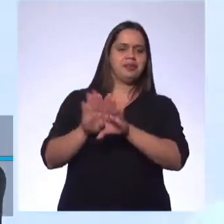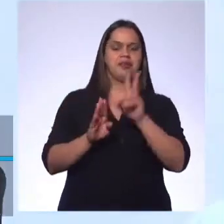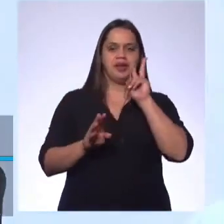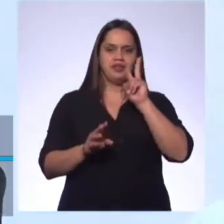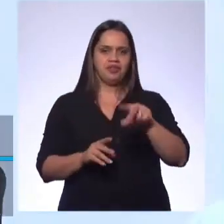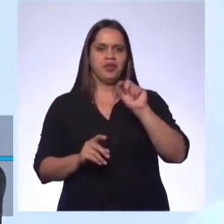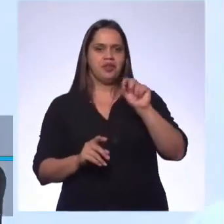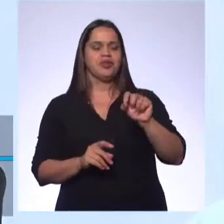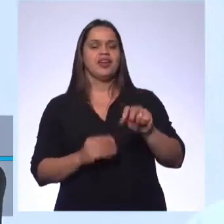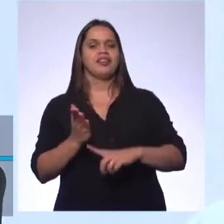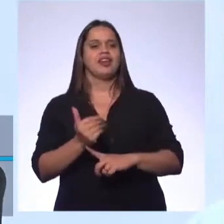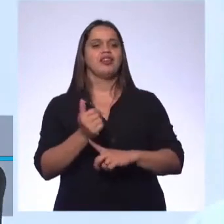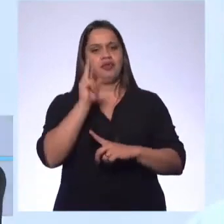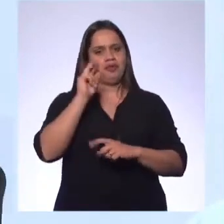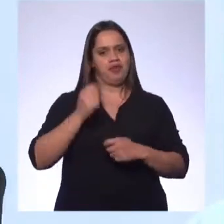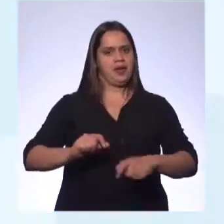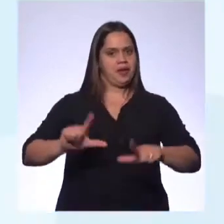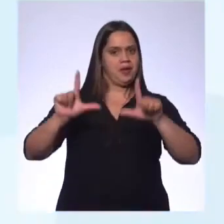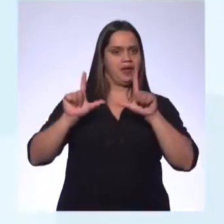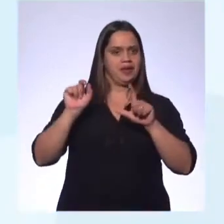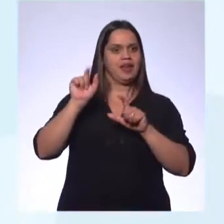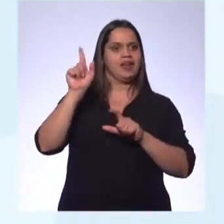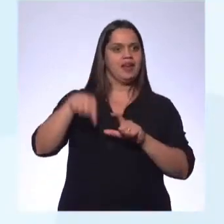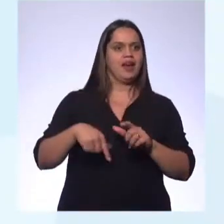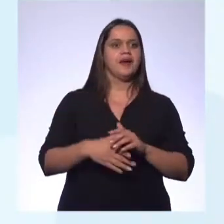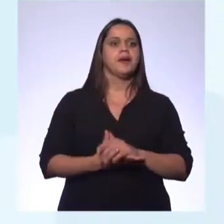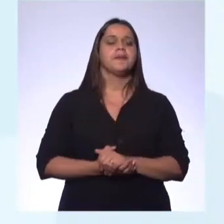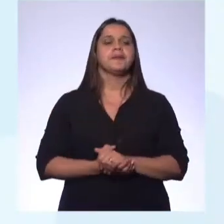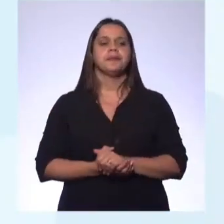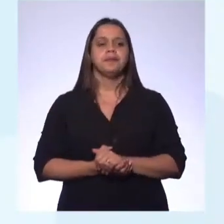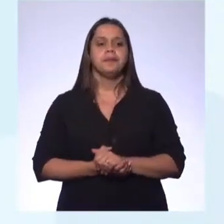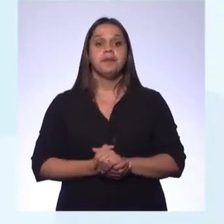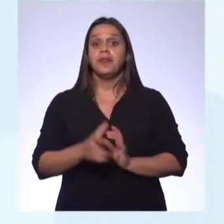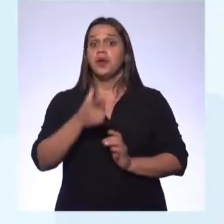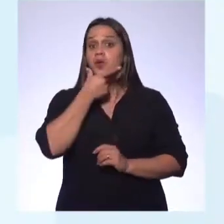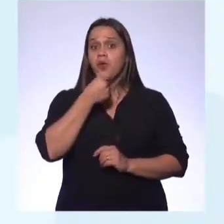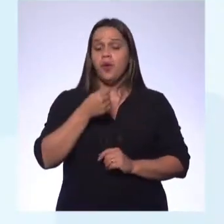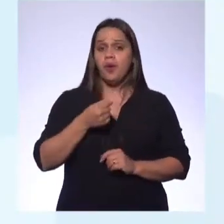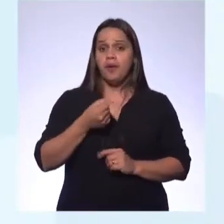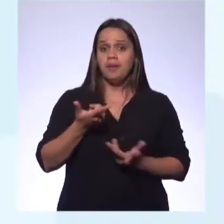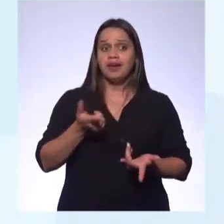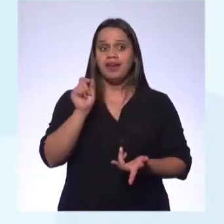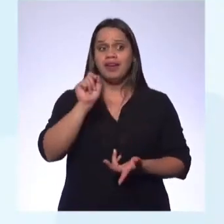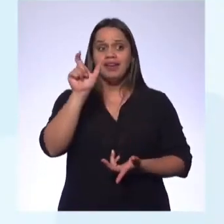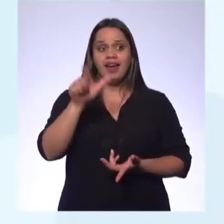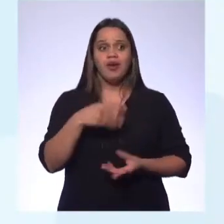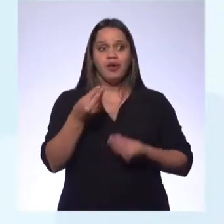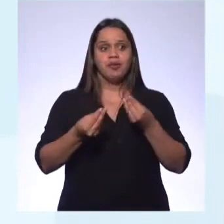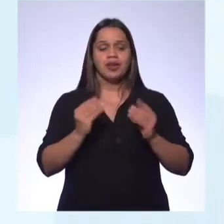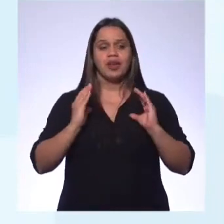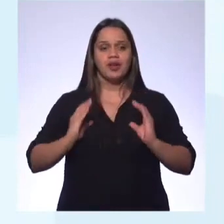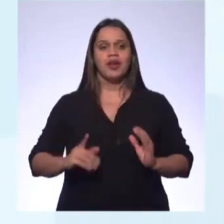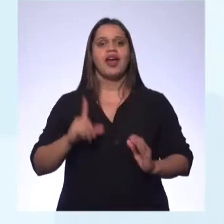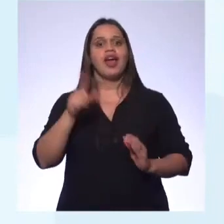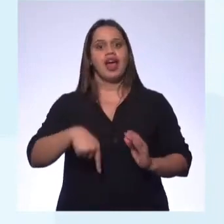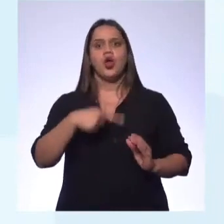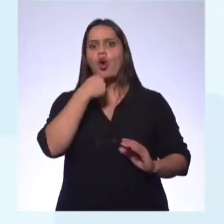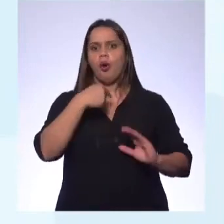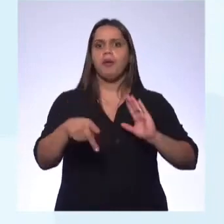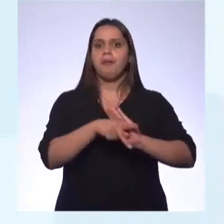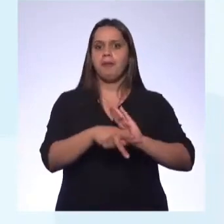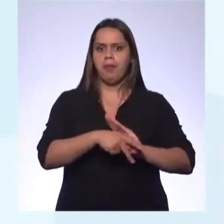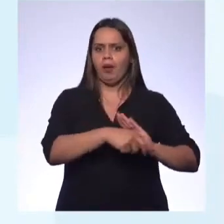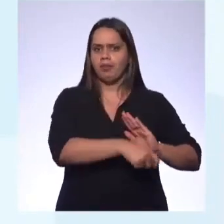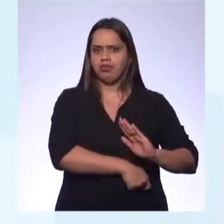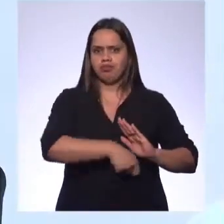eles viam a tecnologia. Podem colocar já na tela para vocês verem esse homem da antiguidade, como que ele se comportava. Era o homem da guerra também,